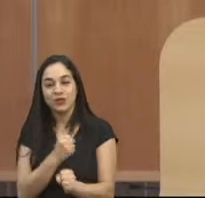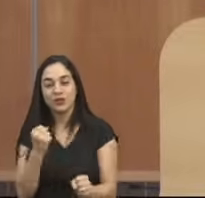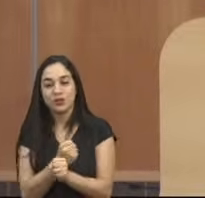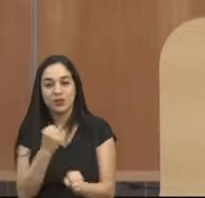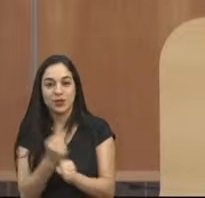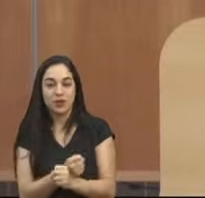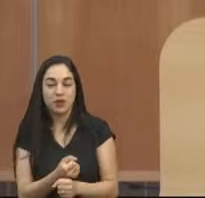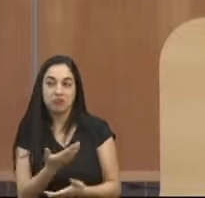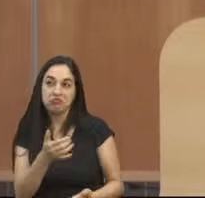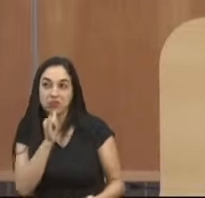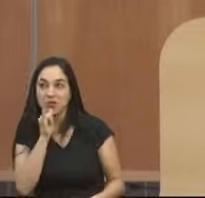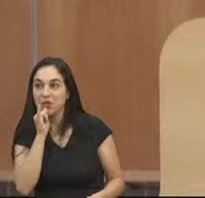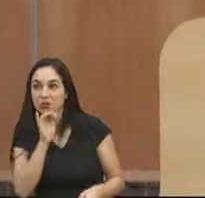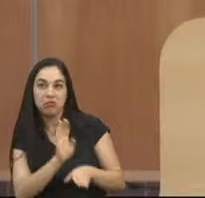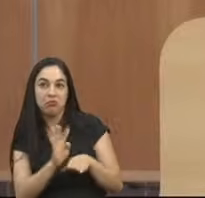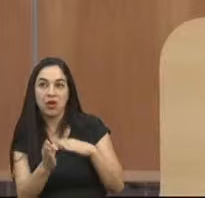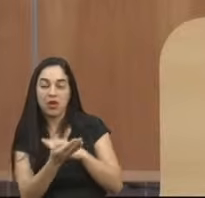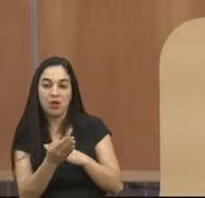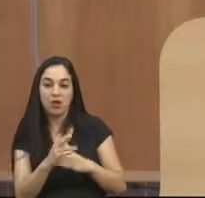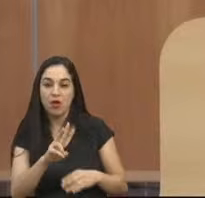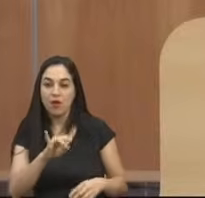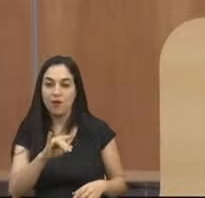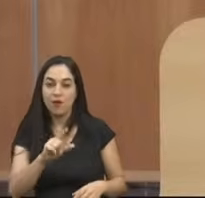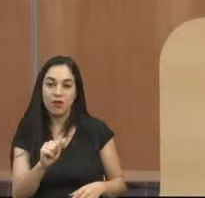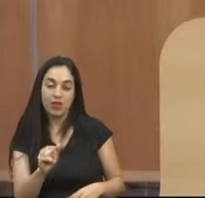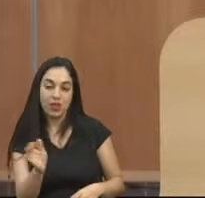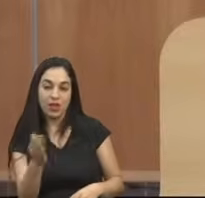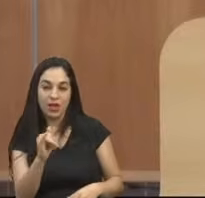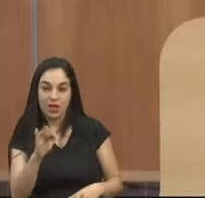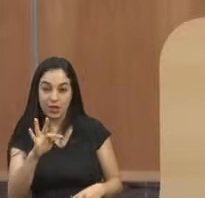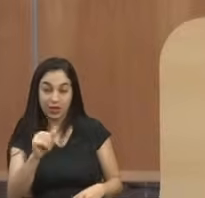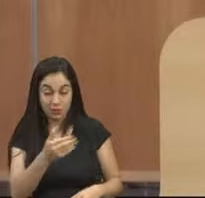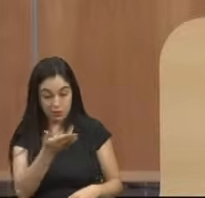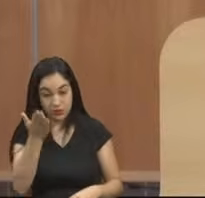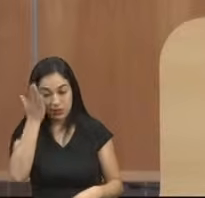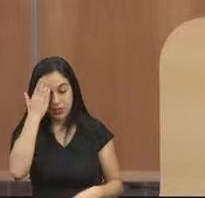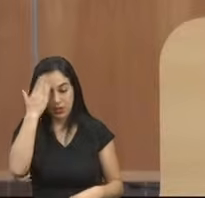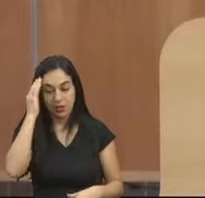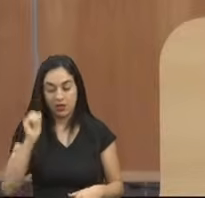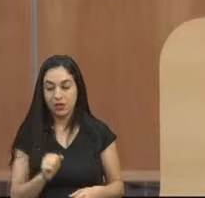Vila Ita. Só um exemplo, não que exista essa, mas para vocês entenderem.